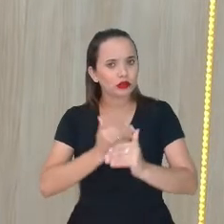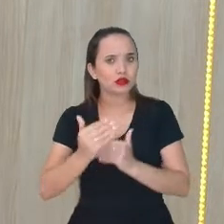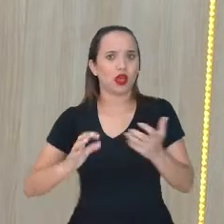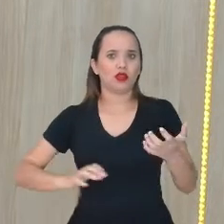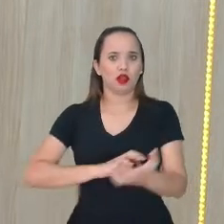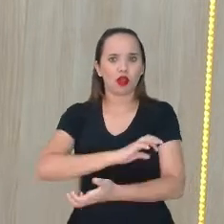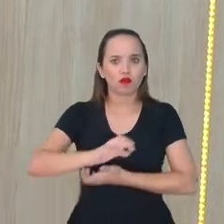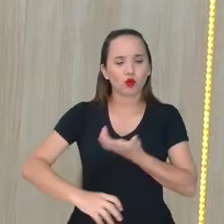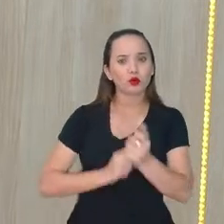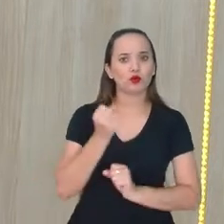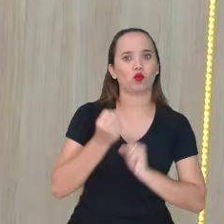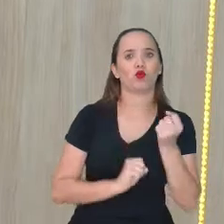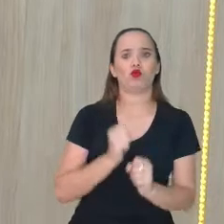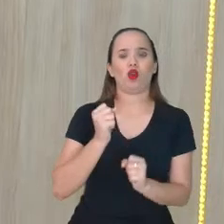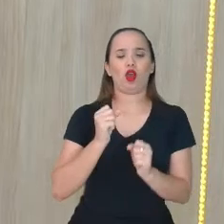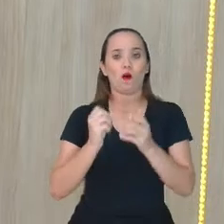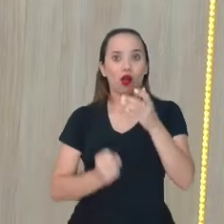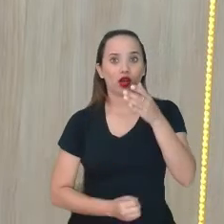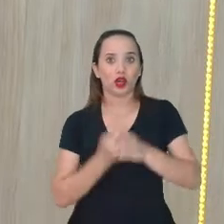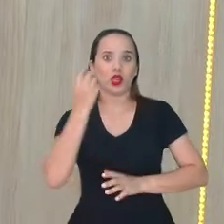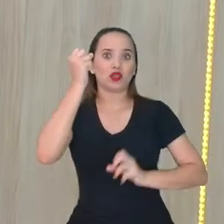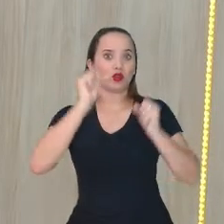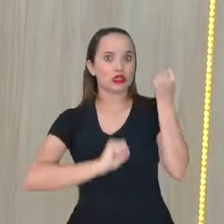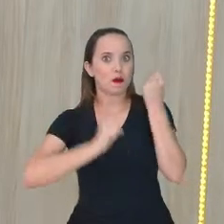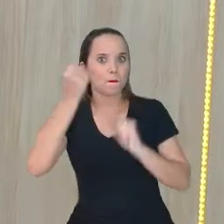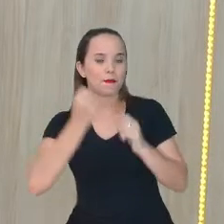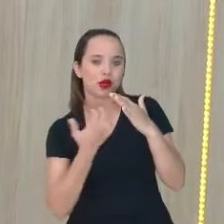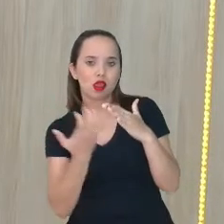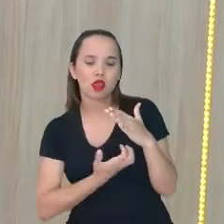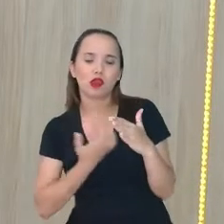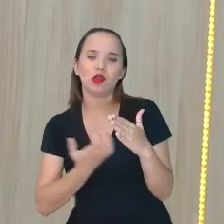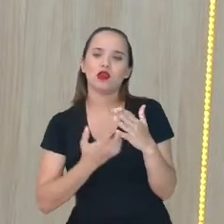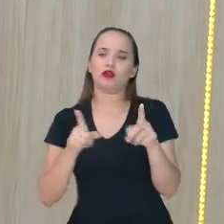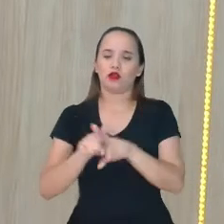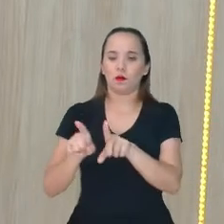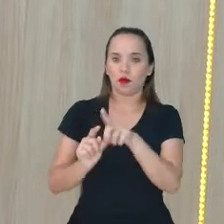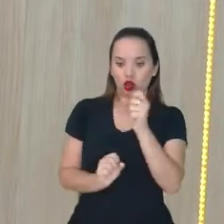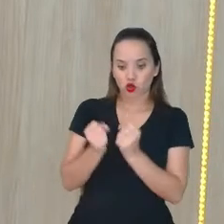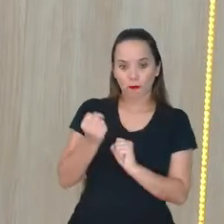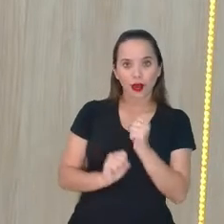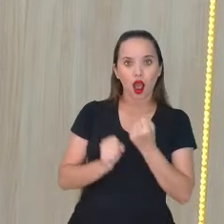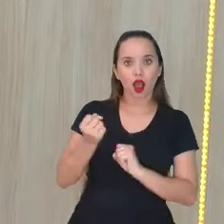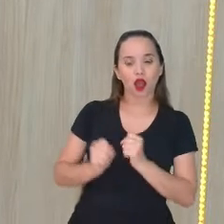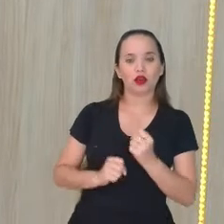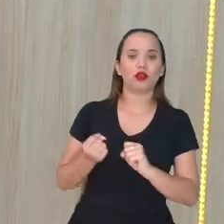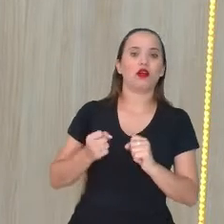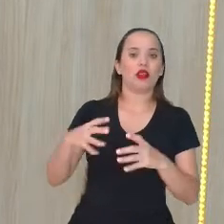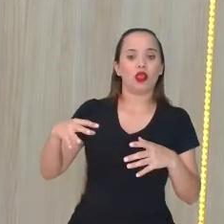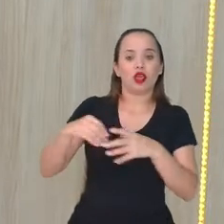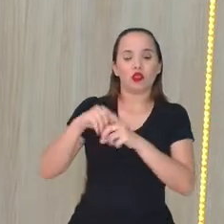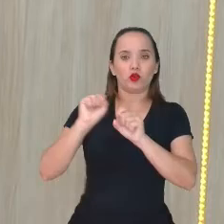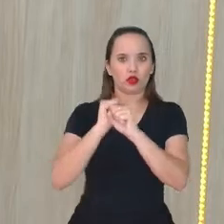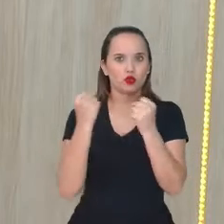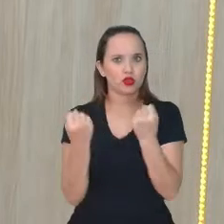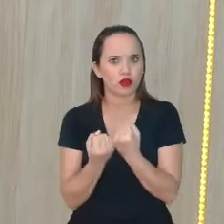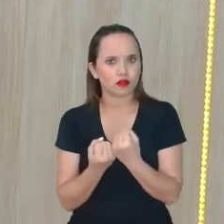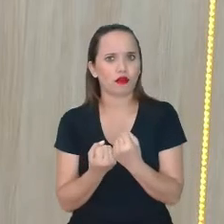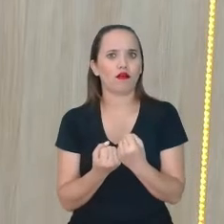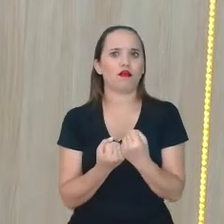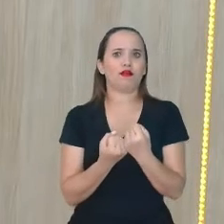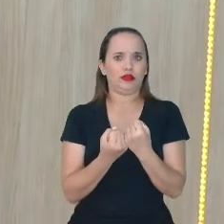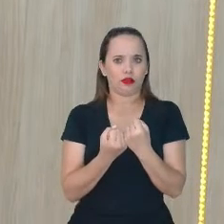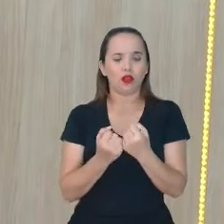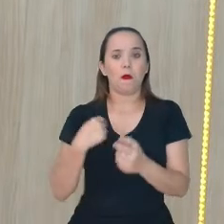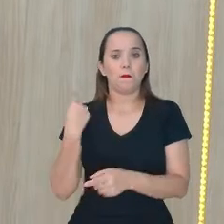as fábricas, as máquinas que foram sendo introduzidas dentro da nossa sociedade, né, nas fábricas